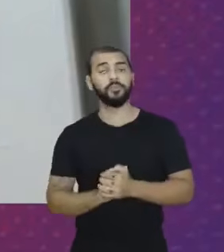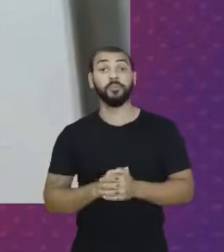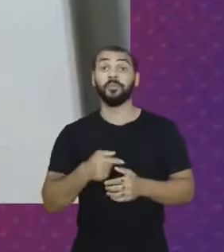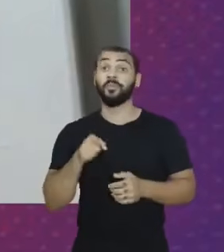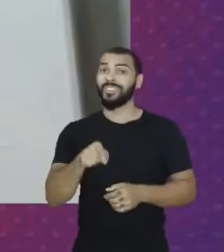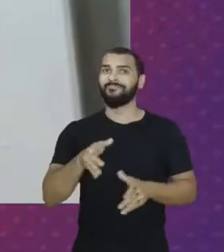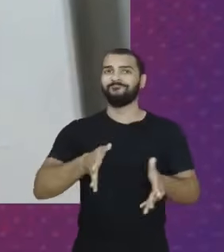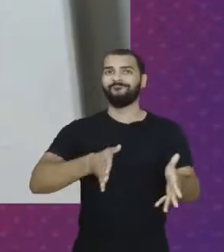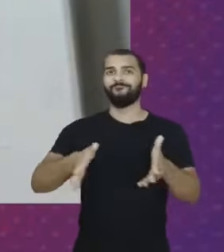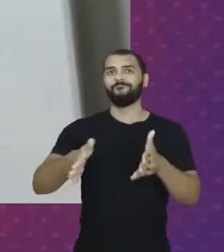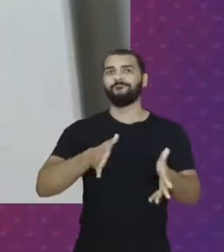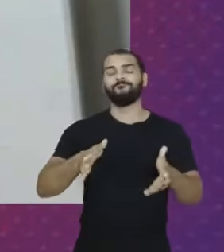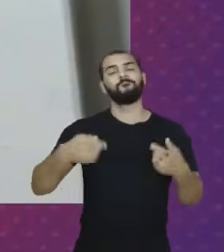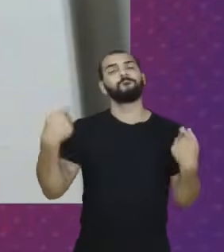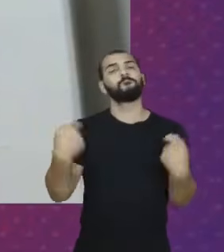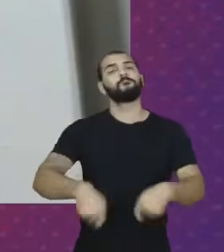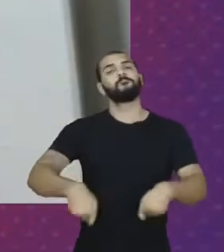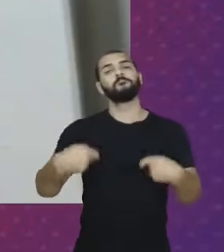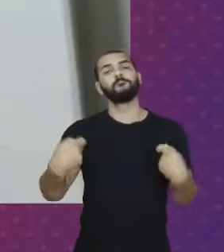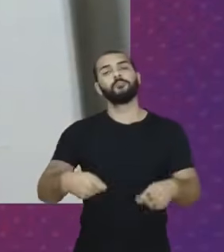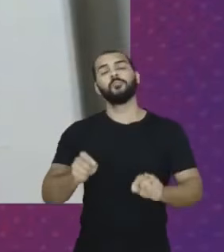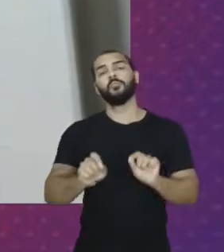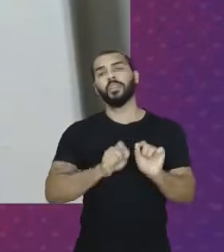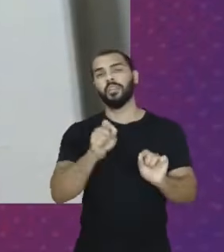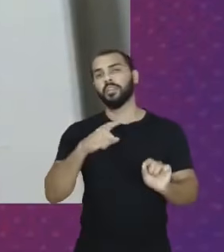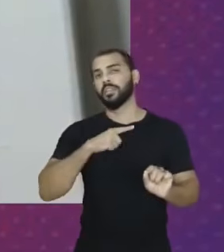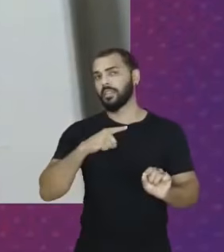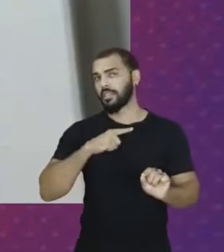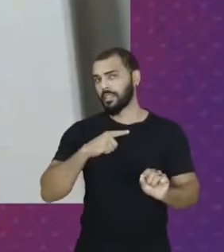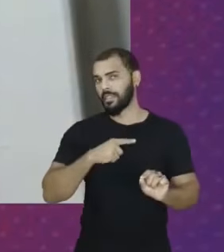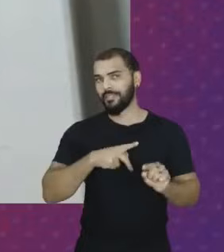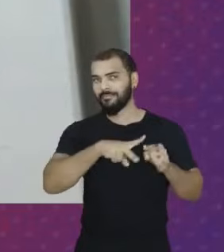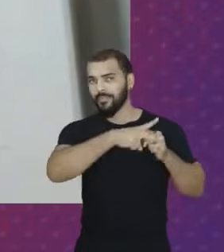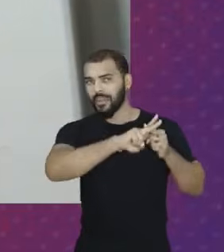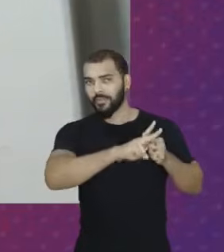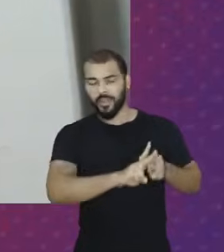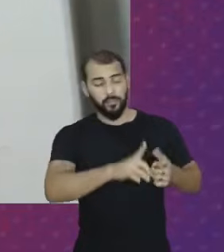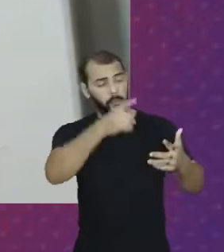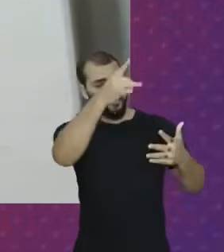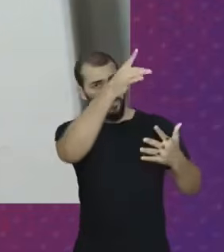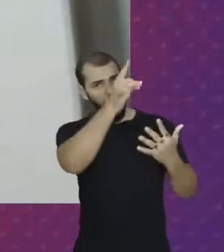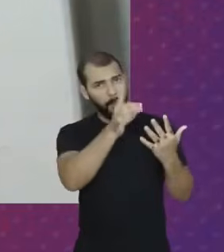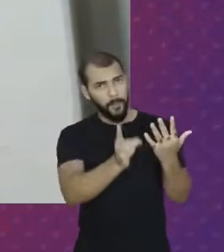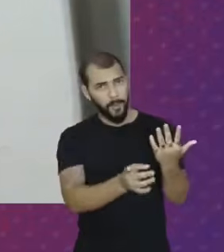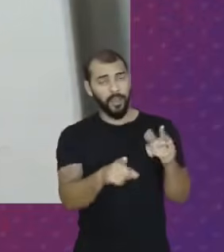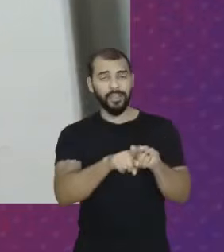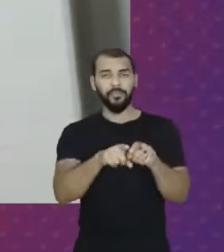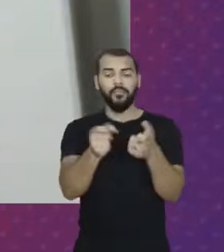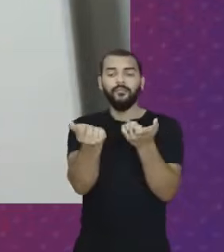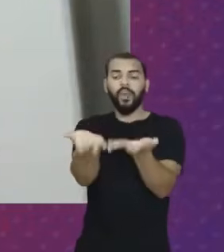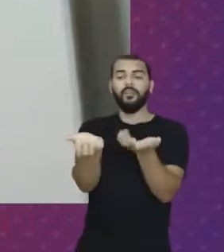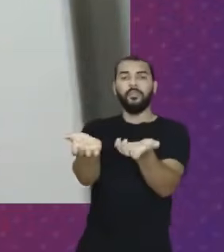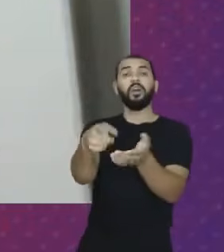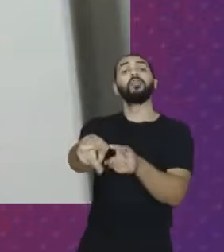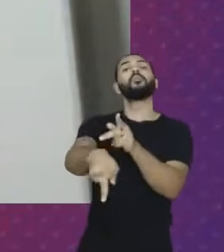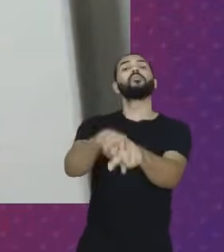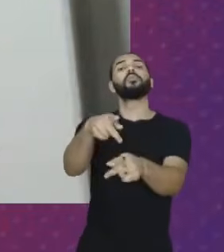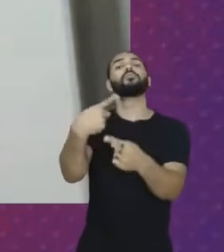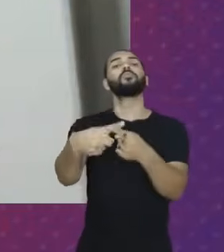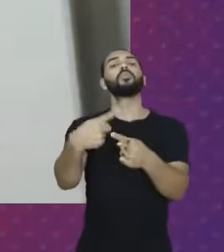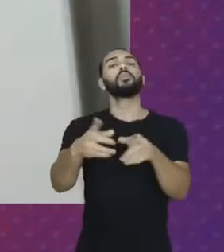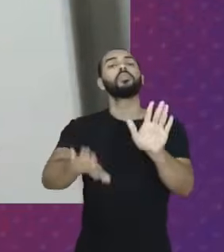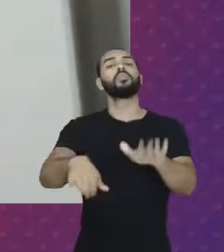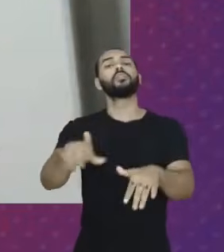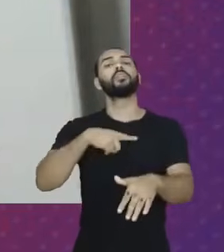é importante e ele precisa levar essas ferramentas institucionais até a população, que muitas vezes está alheia a